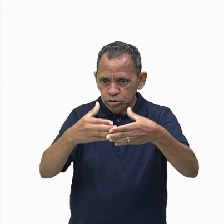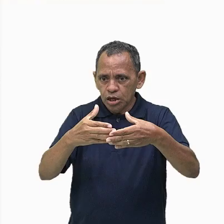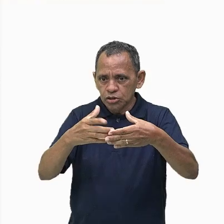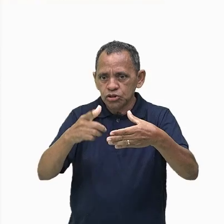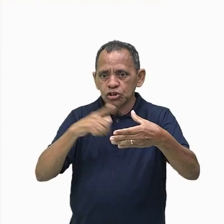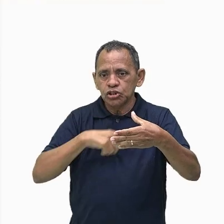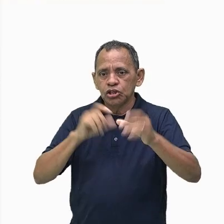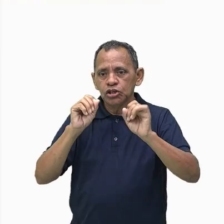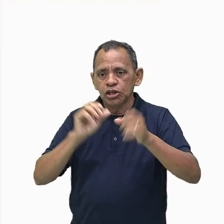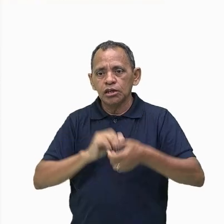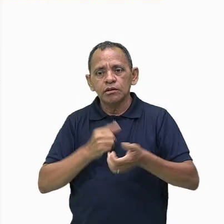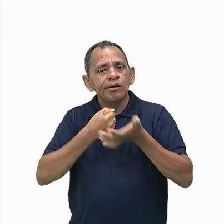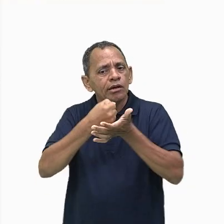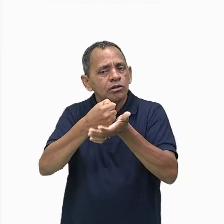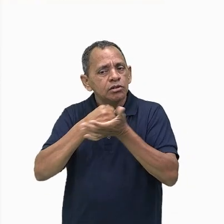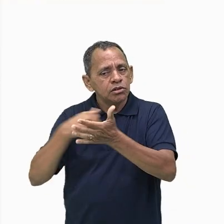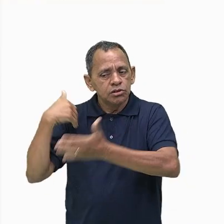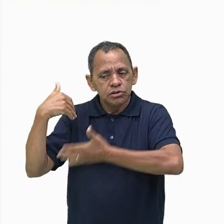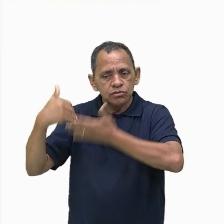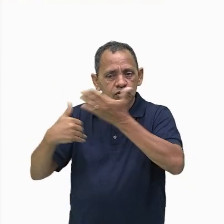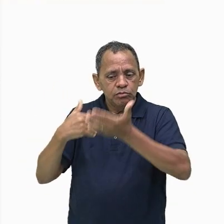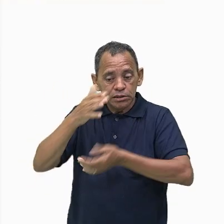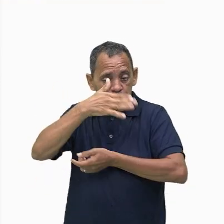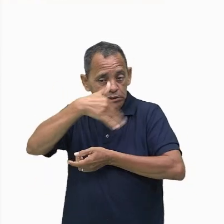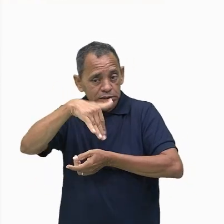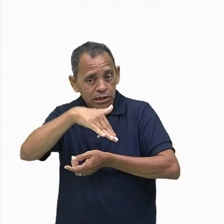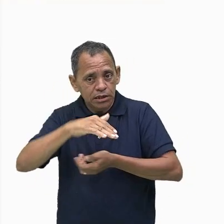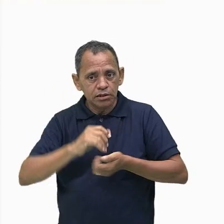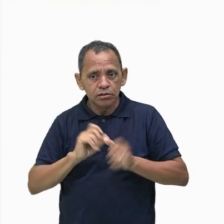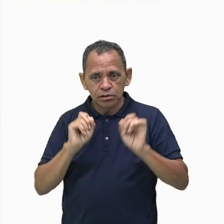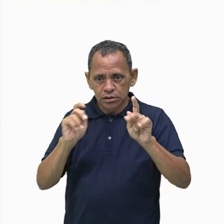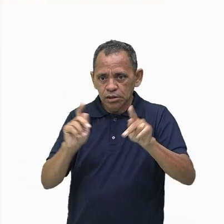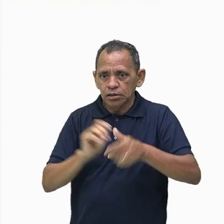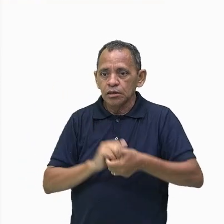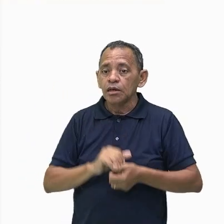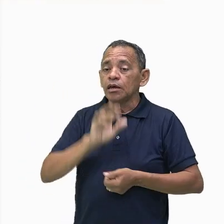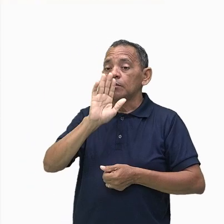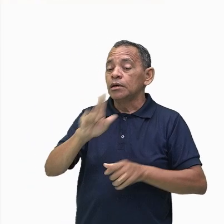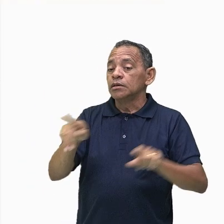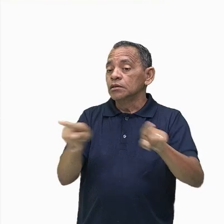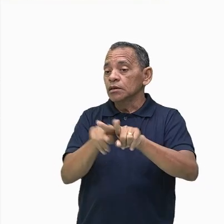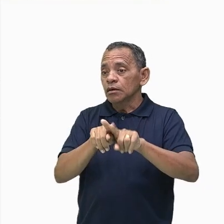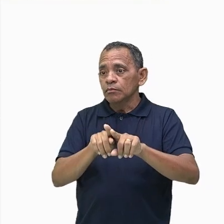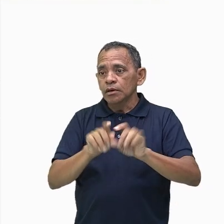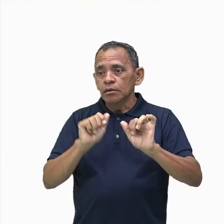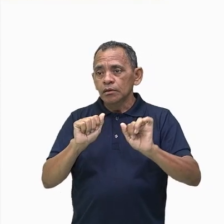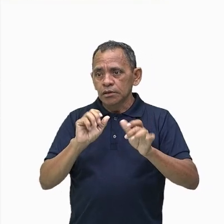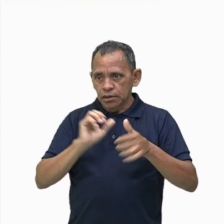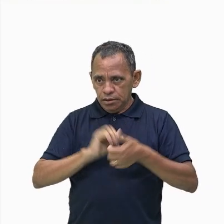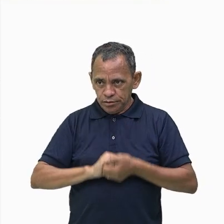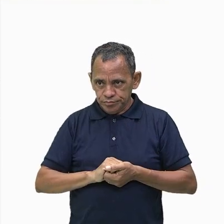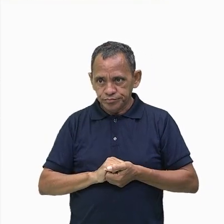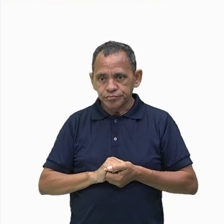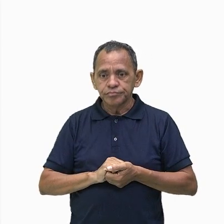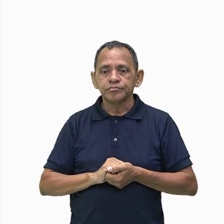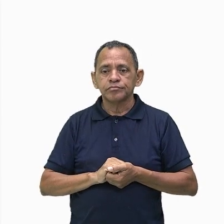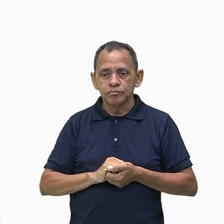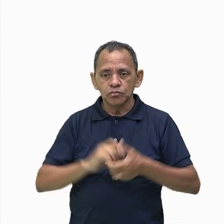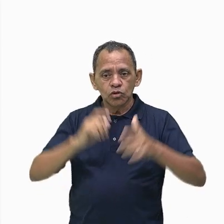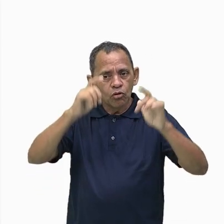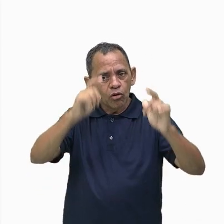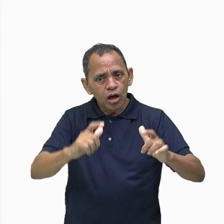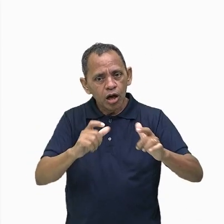né, ajudando no desenvolvimento daquela área, ok? Mas também vamos ter o quê? Um bairro, né? O bairro que